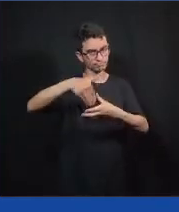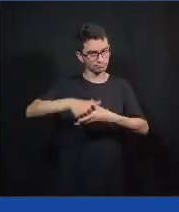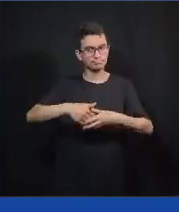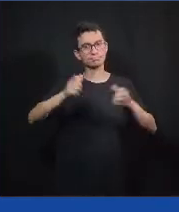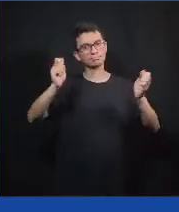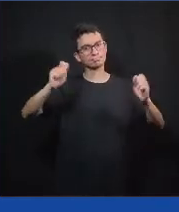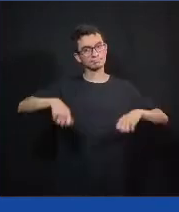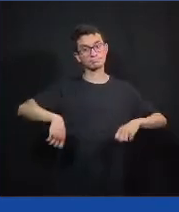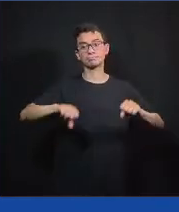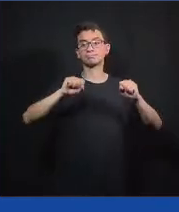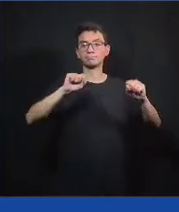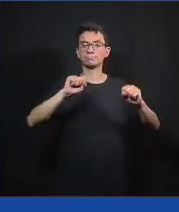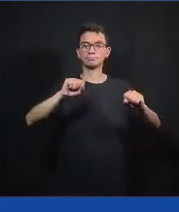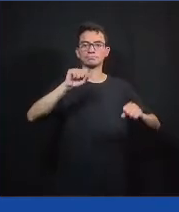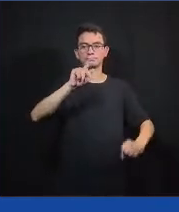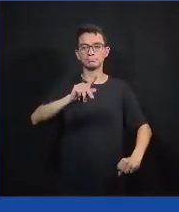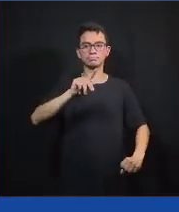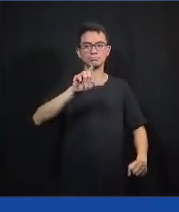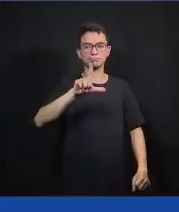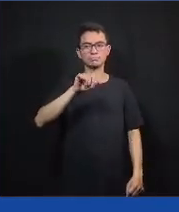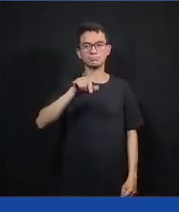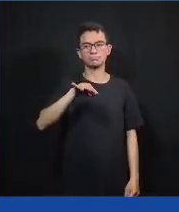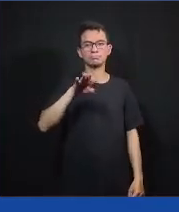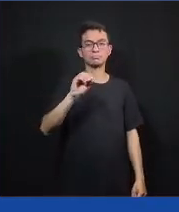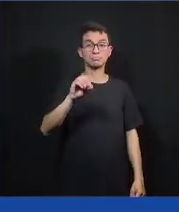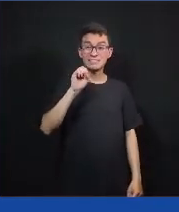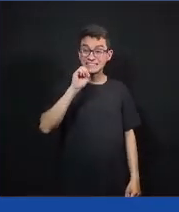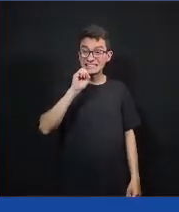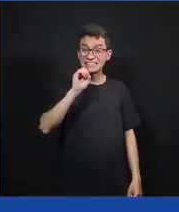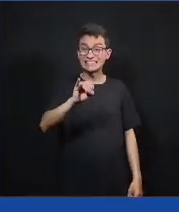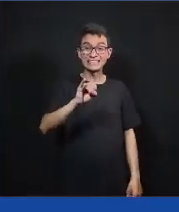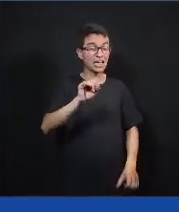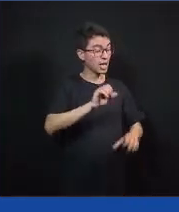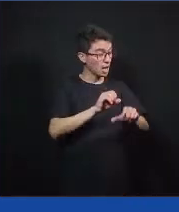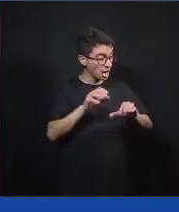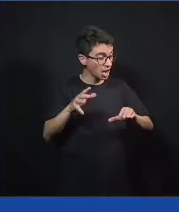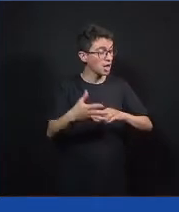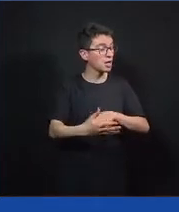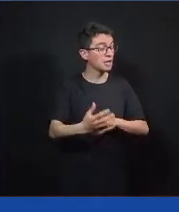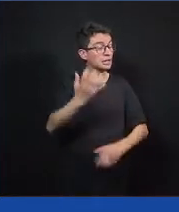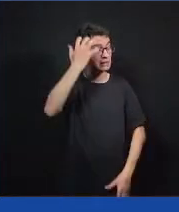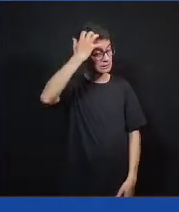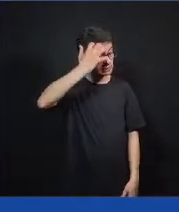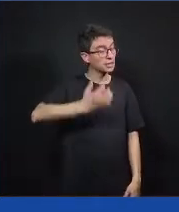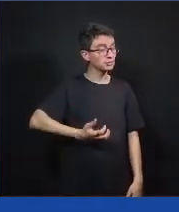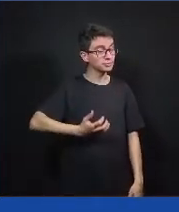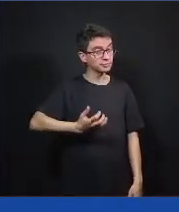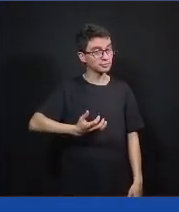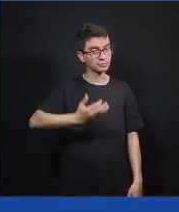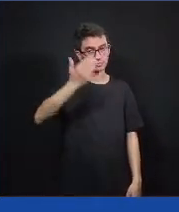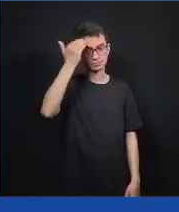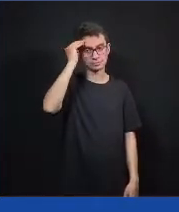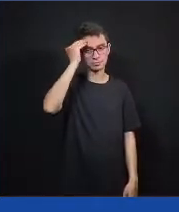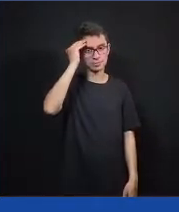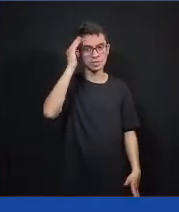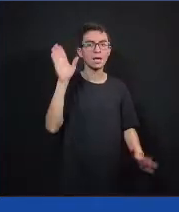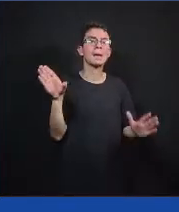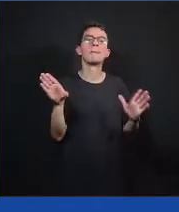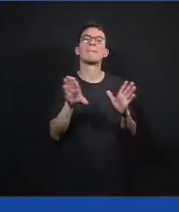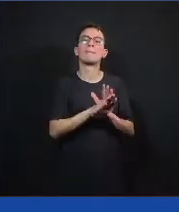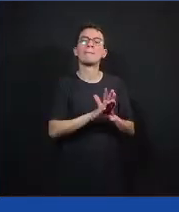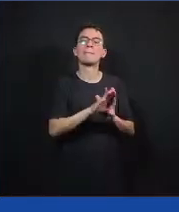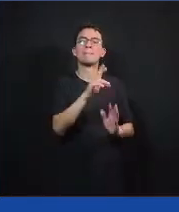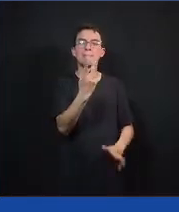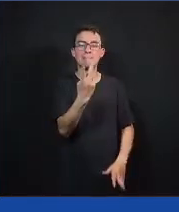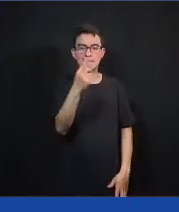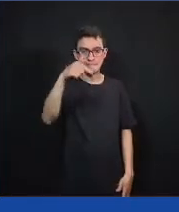o pleito em municípios que estiverem em situações pandêmicas mais graves. Então, até o dia 27 de dezembro, a